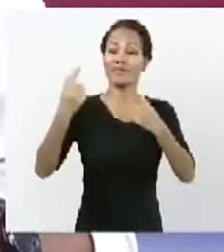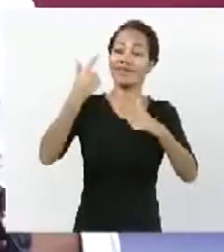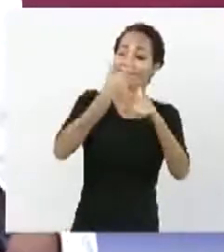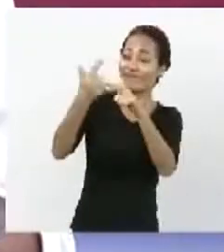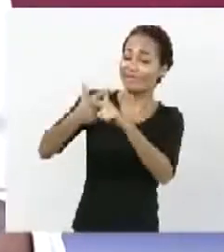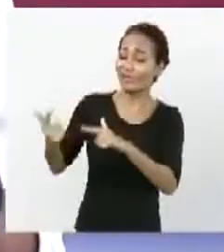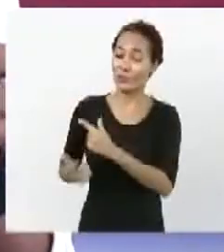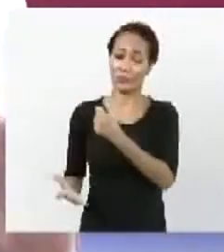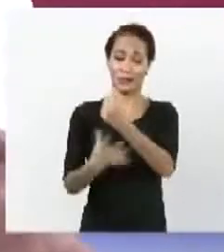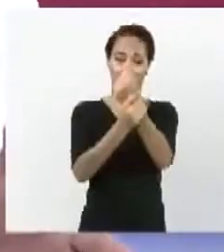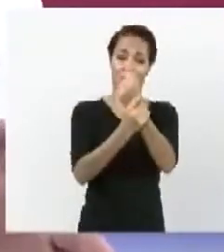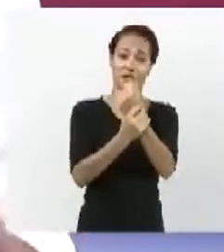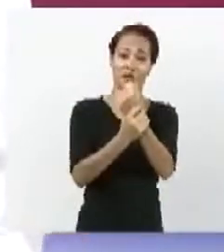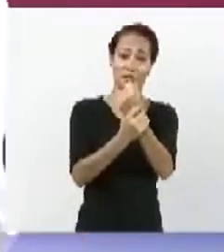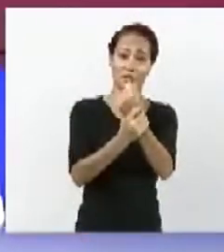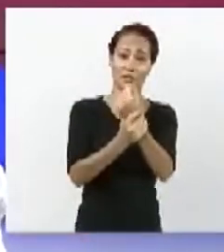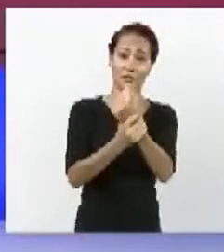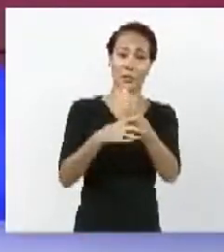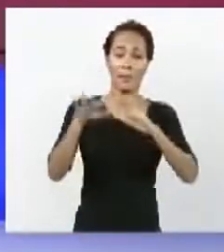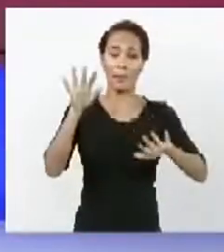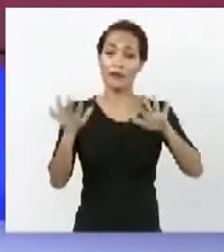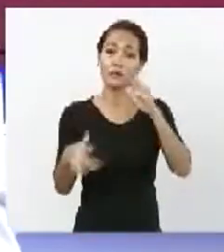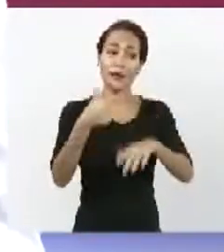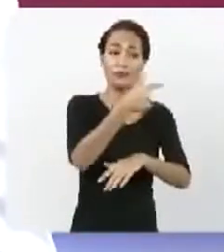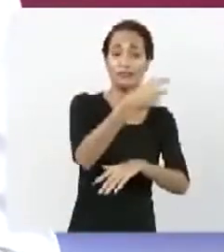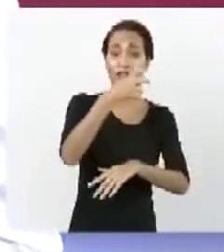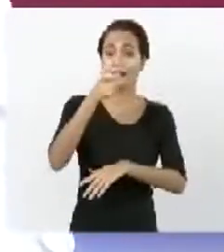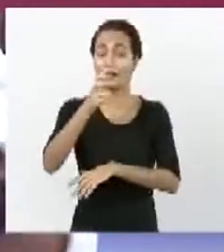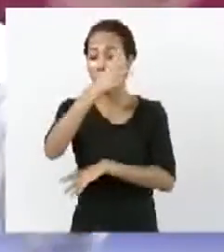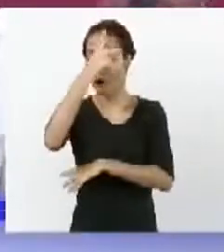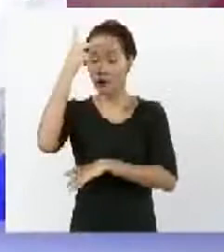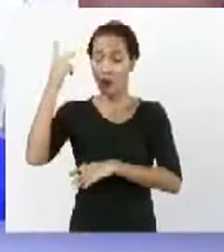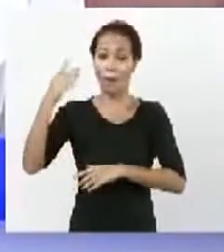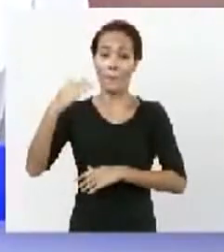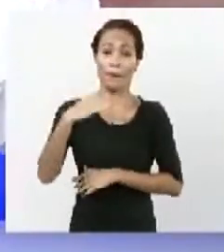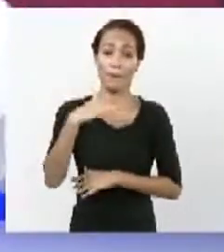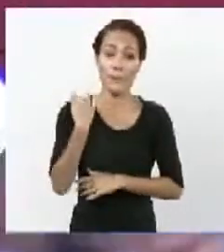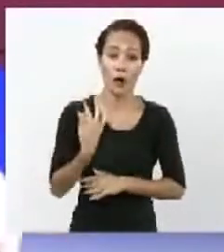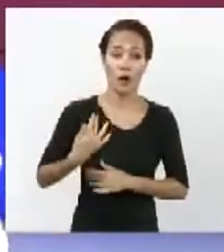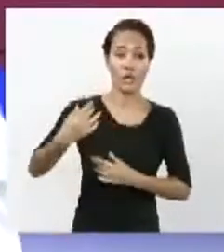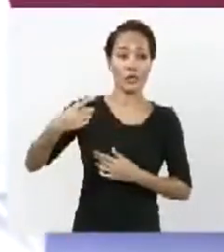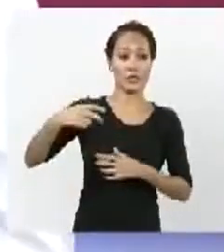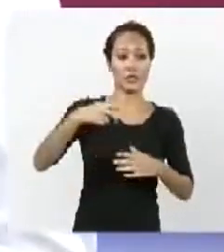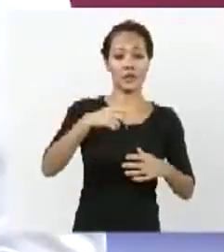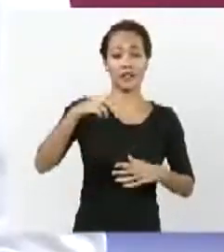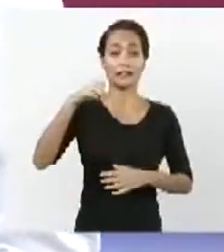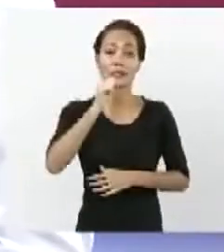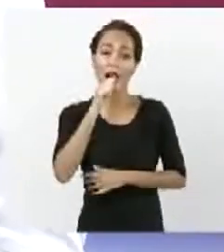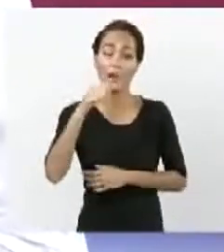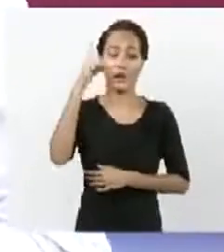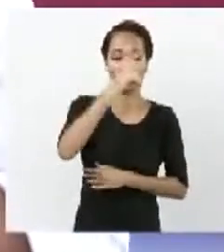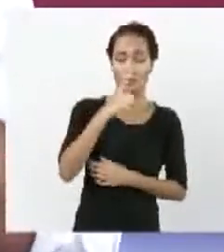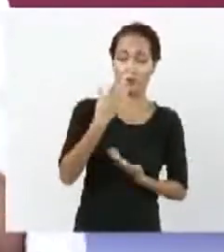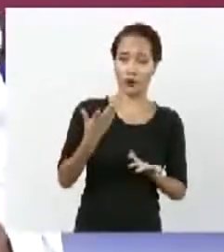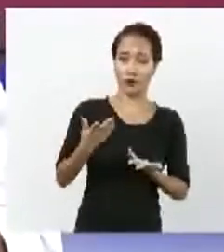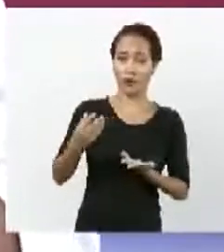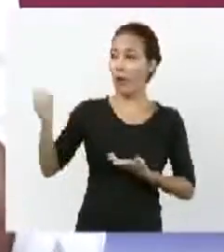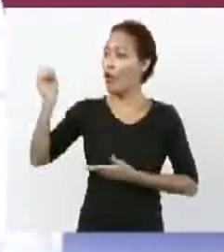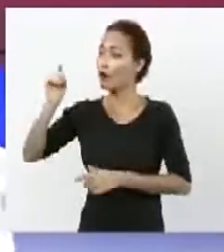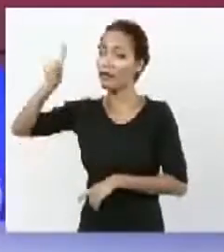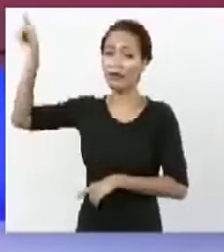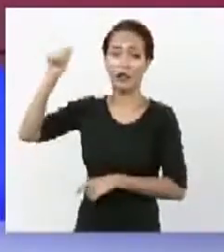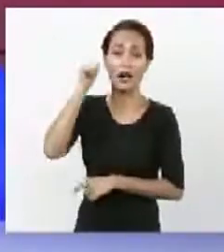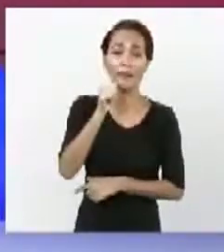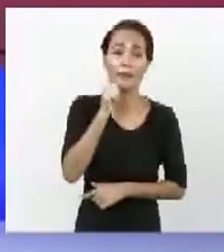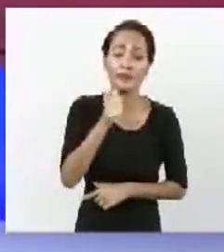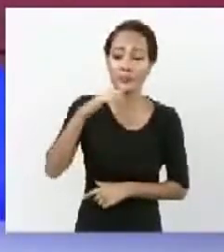Nós temos cerca de 25 pessoas que morrem por finais de semana em Belém. Nós tivemos a menina que foi morta covardemente em Outeiro. Nós temos casos